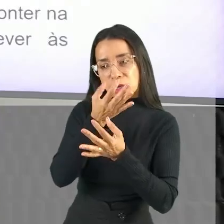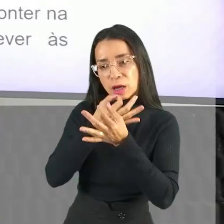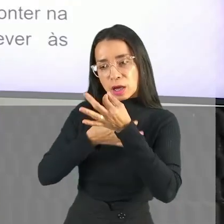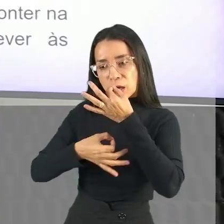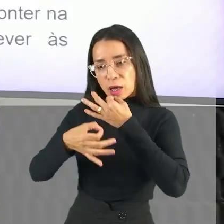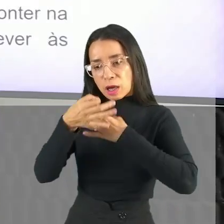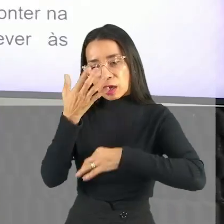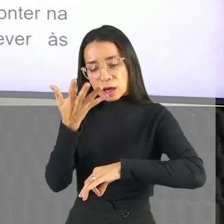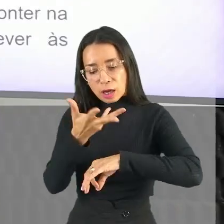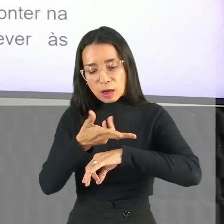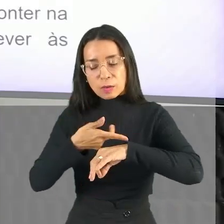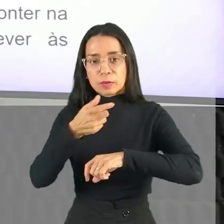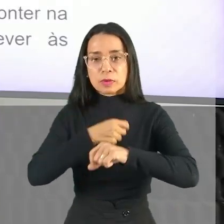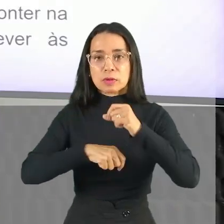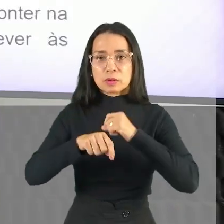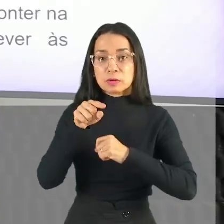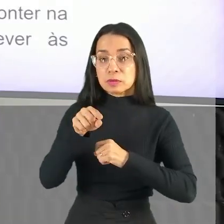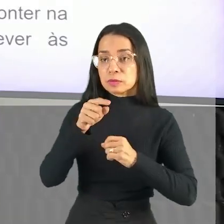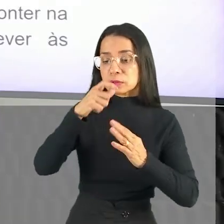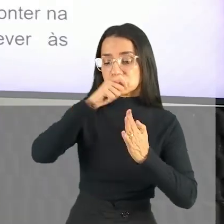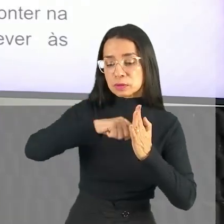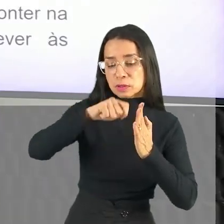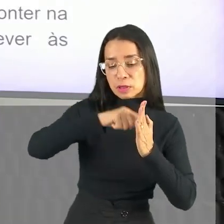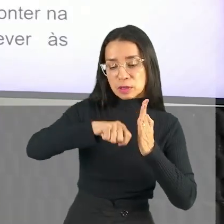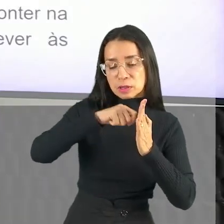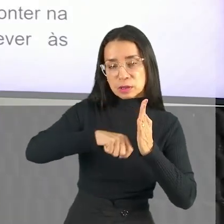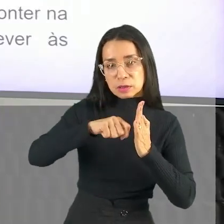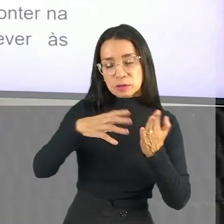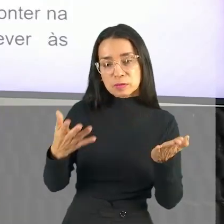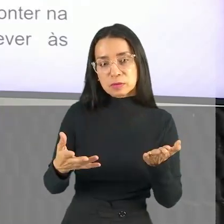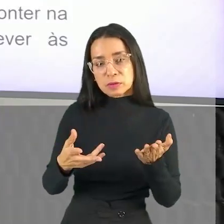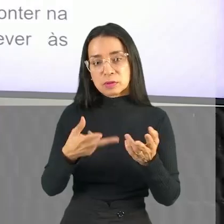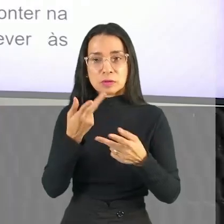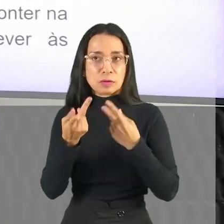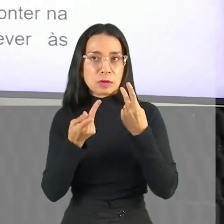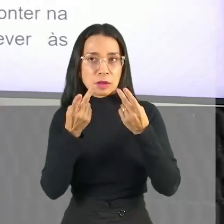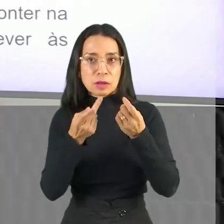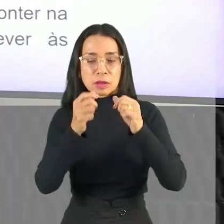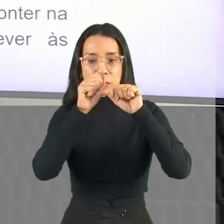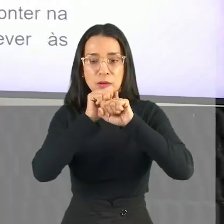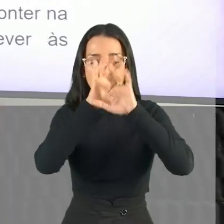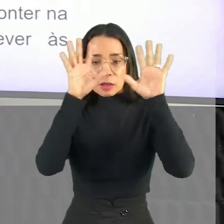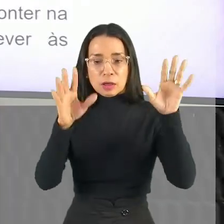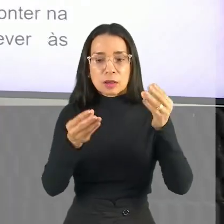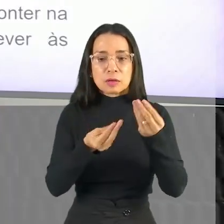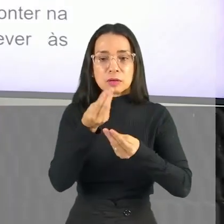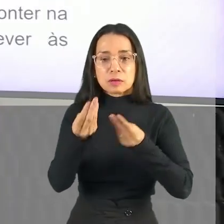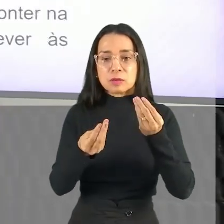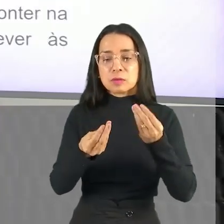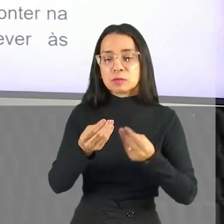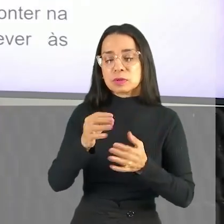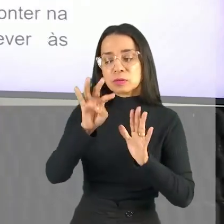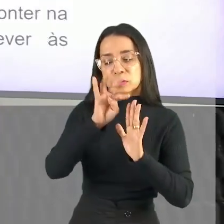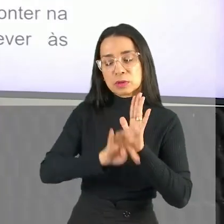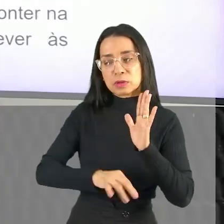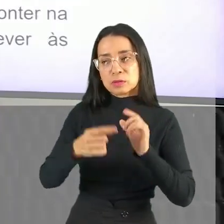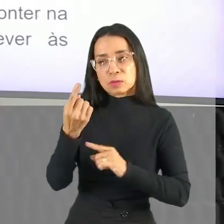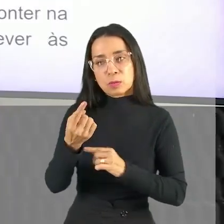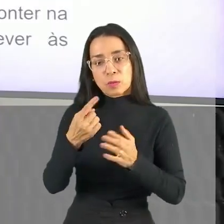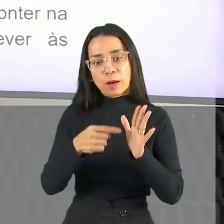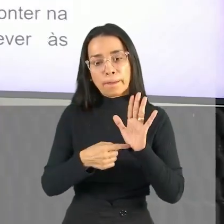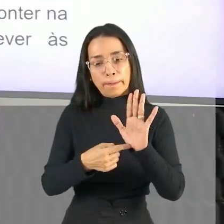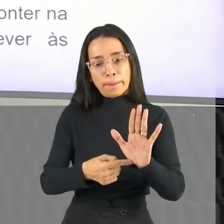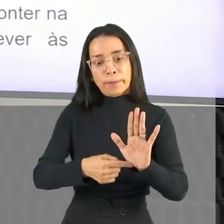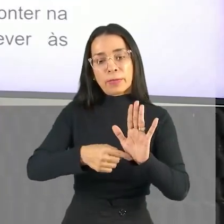vai traçar na sua redação. Falando de maneira mais clara, é como se o texto 1 apresentasse o problema,